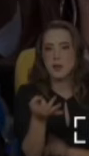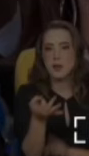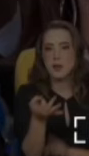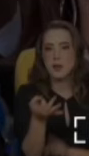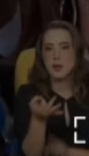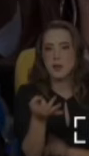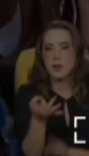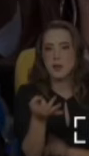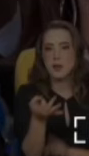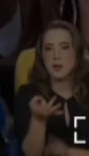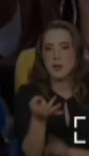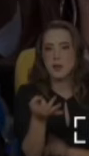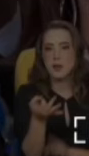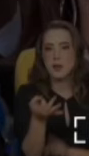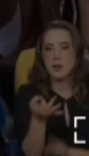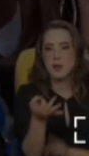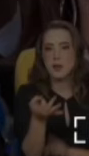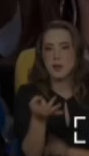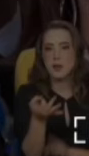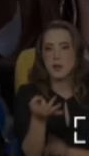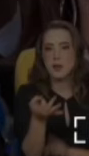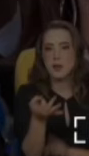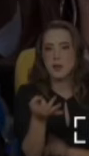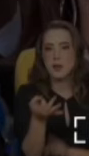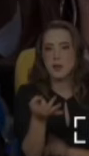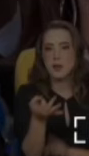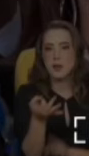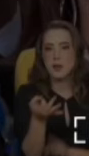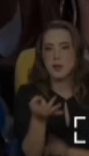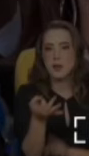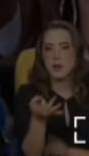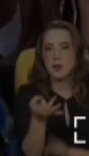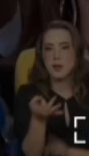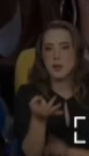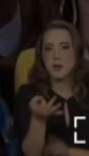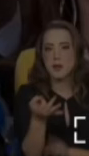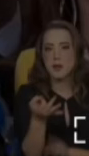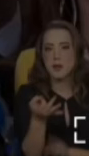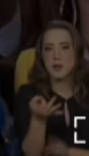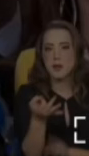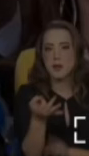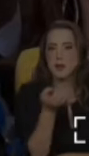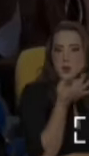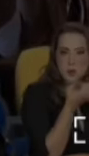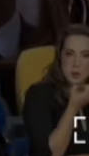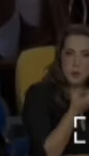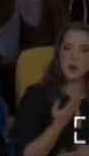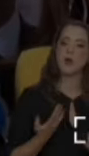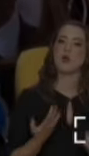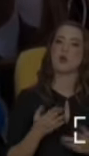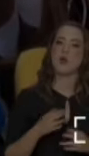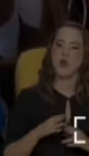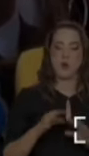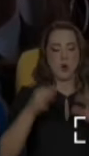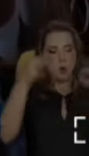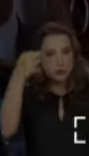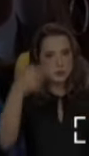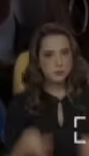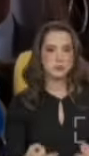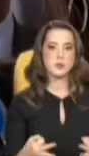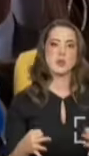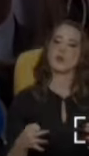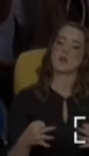Ele poderia ter dito assim, governei para todos os brasileiros, em vez de milhões de brasileiros. A honestidade